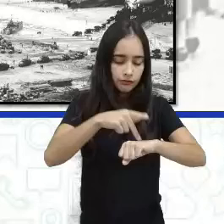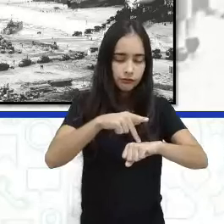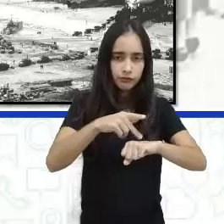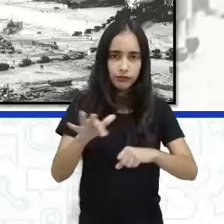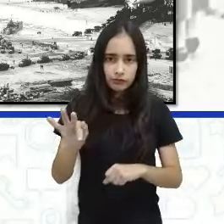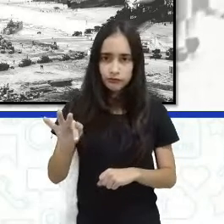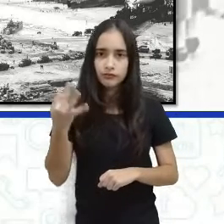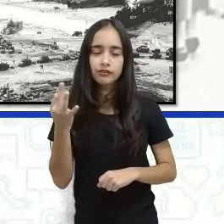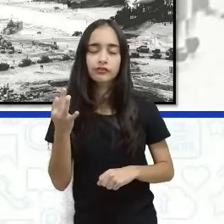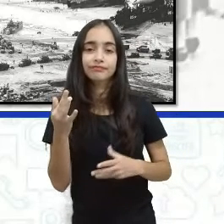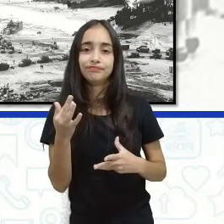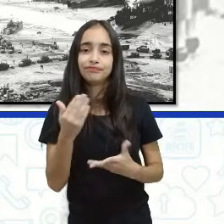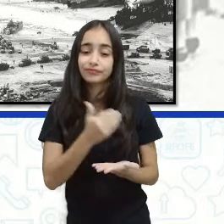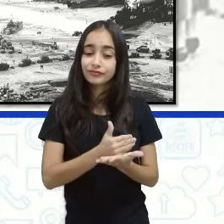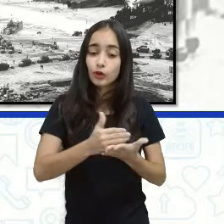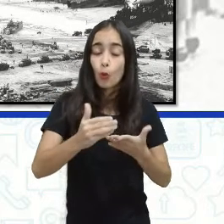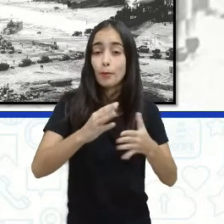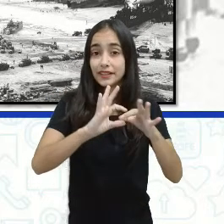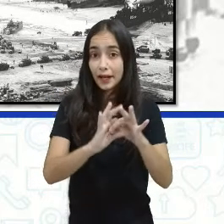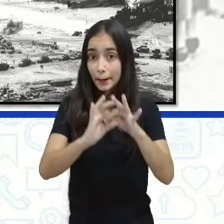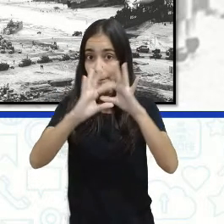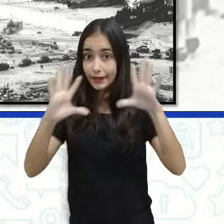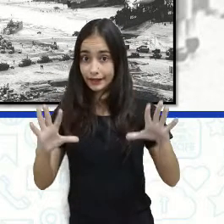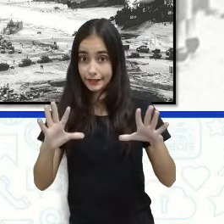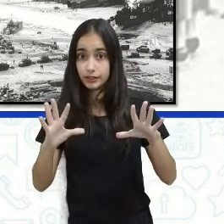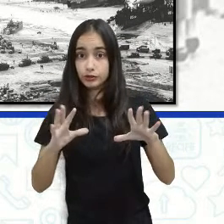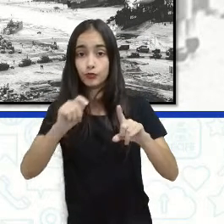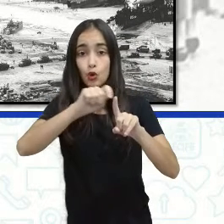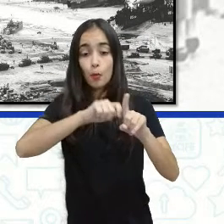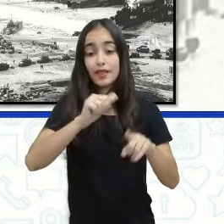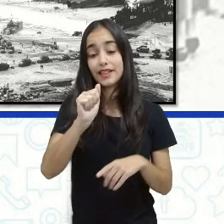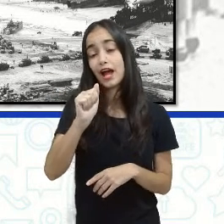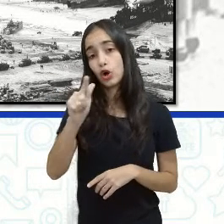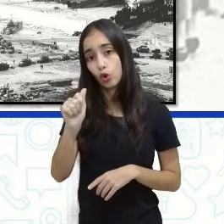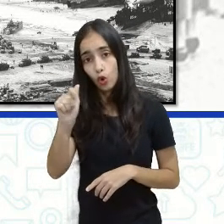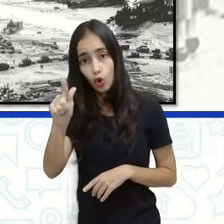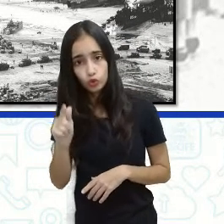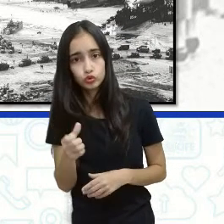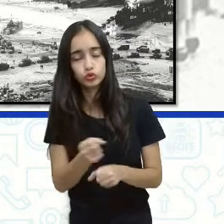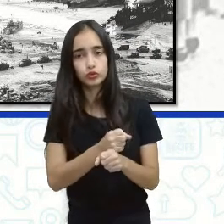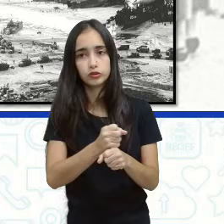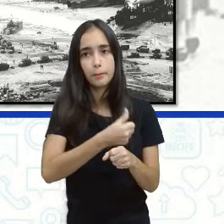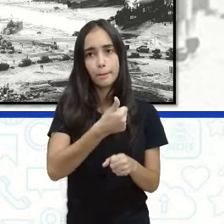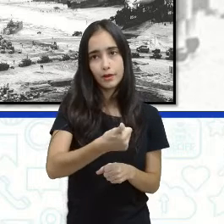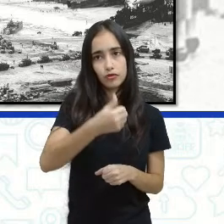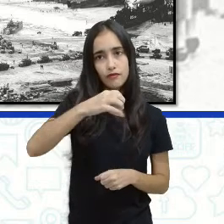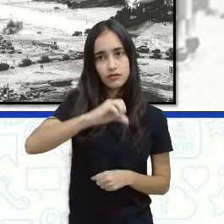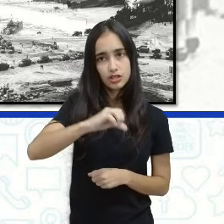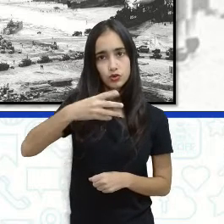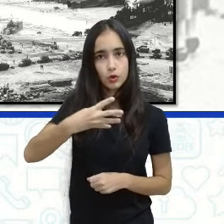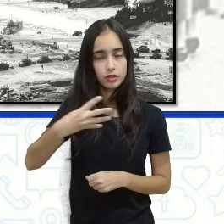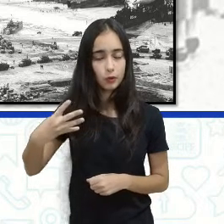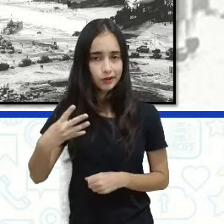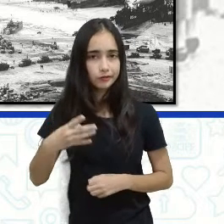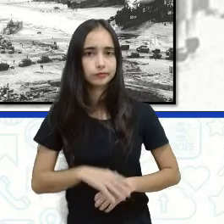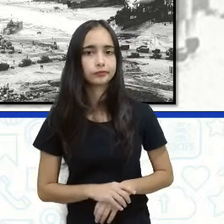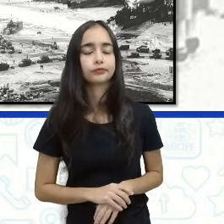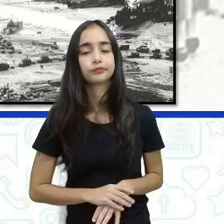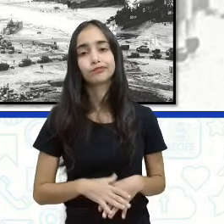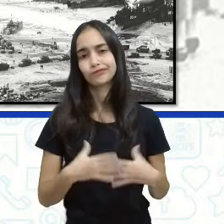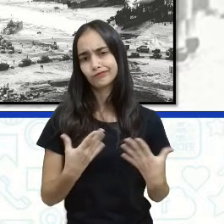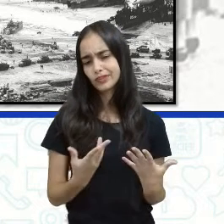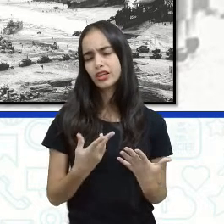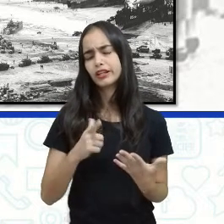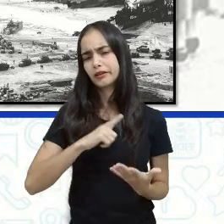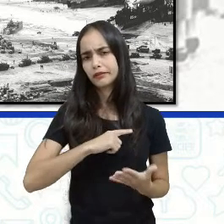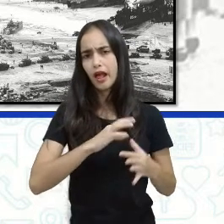termina sendo libertada em agosto de 1944 e eles abrem ali, com a libertação da França, o